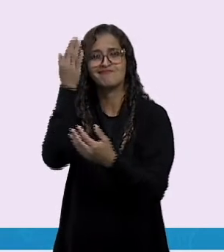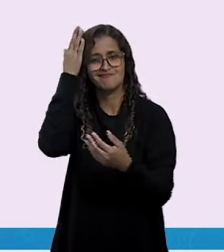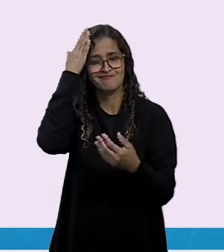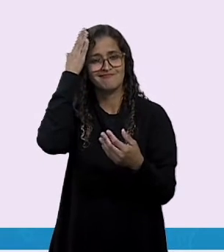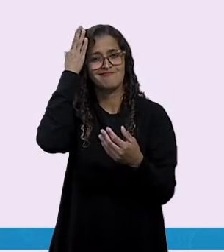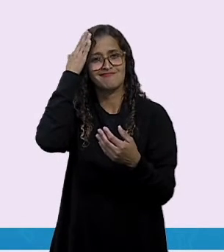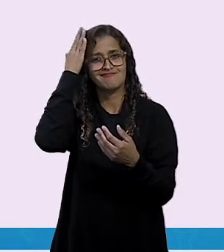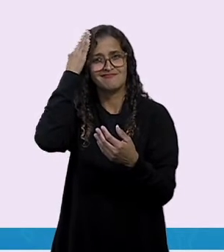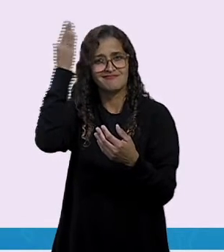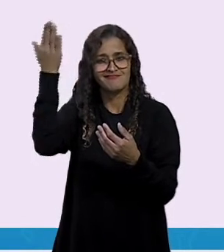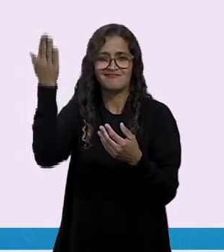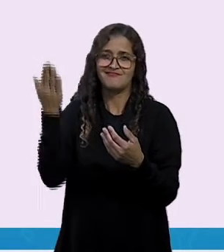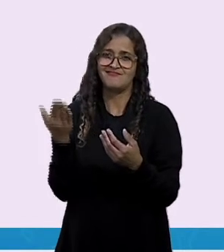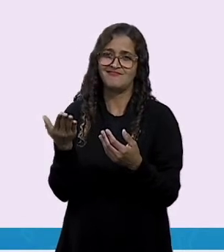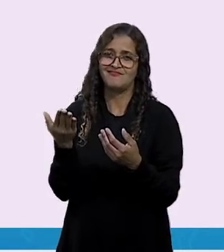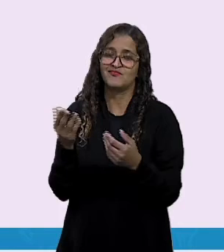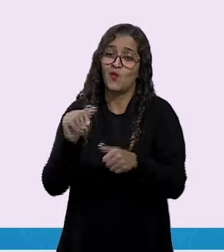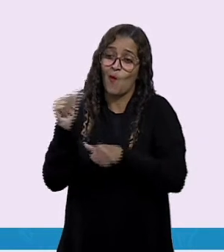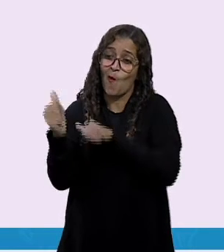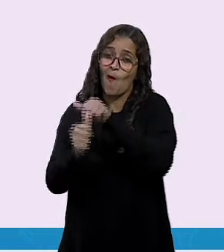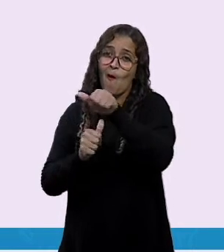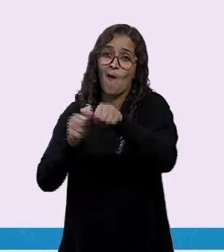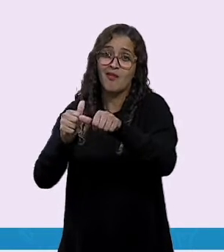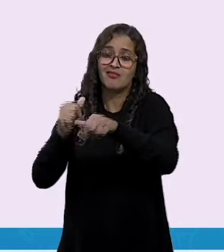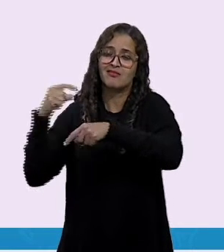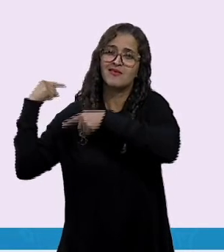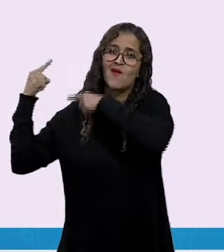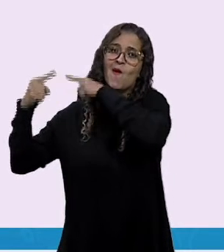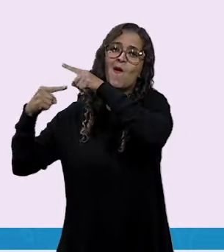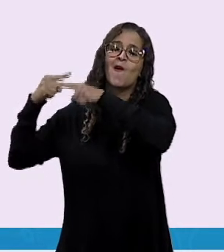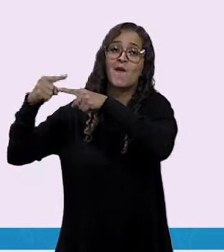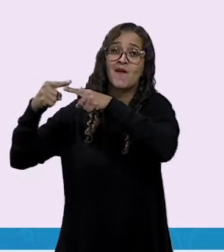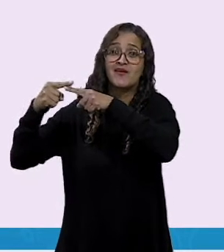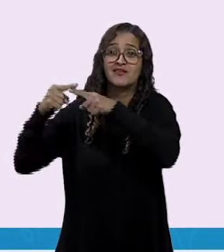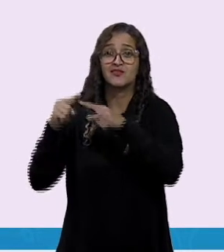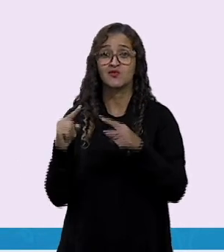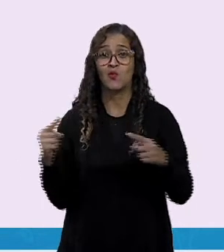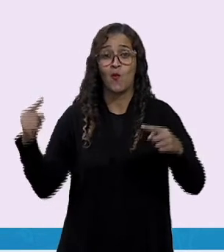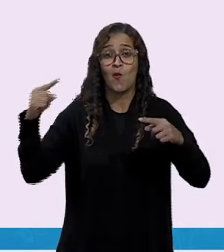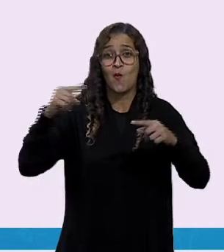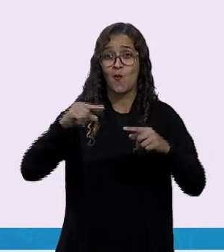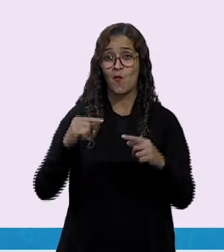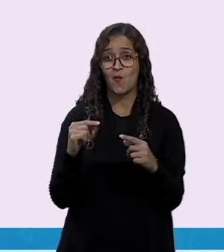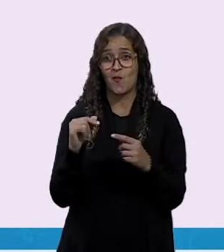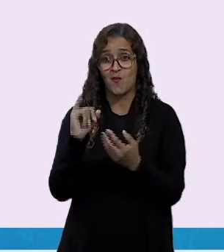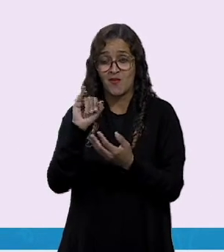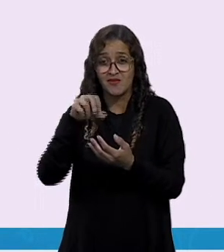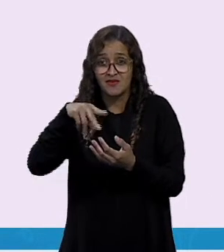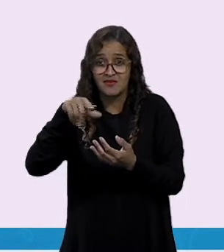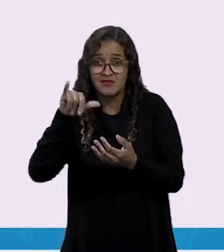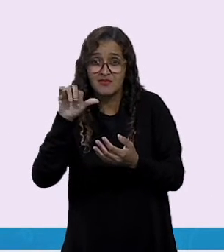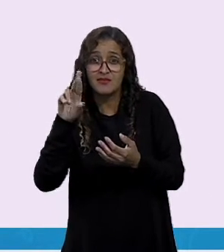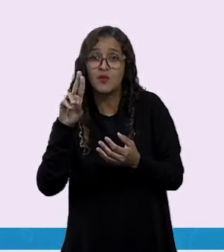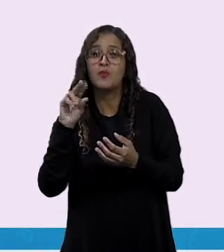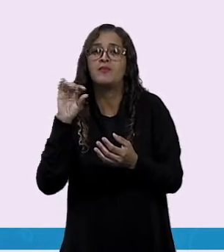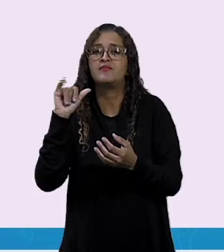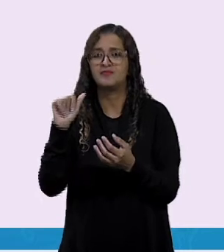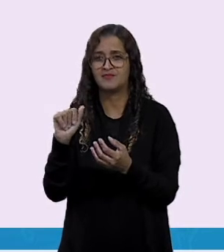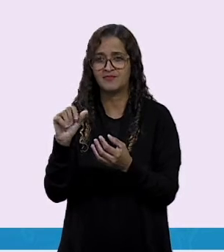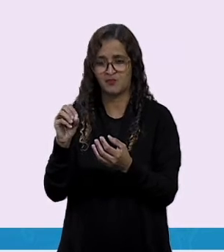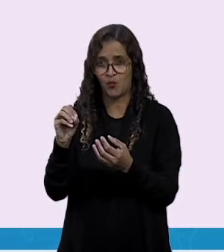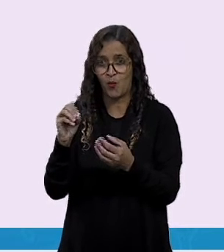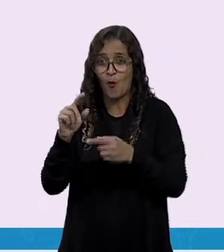isso aqui é uma forma de reprodução indireta. O animal, ele muda, né? Começa-se